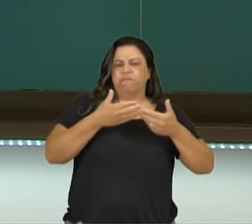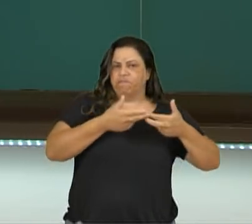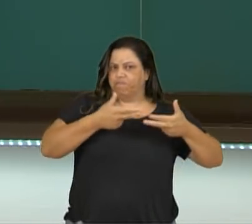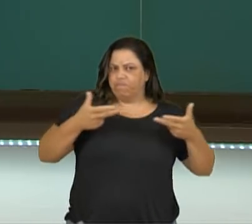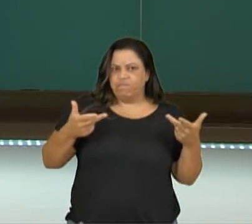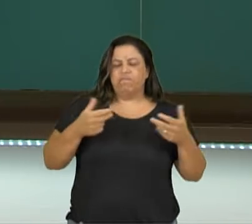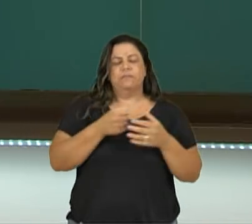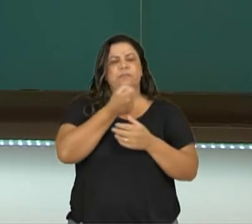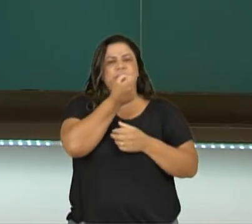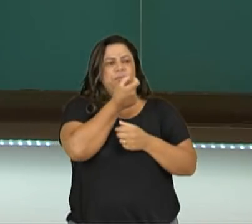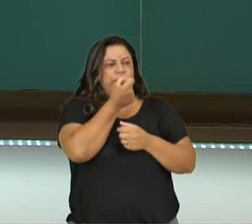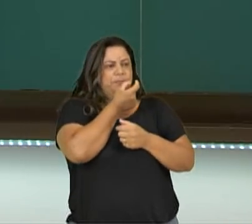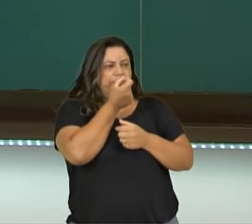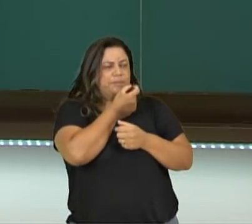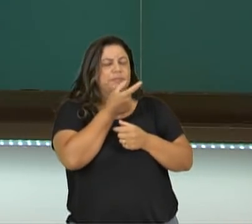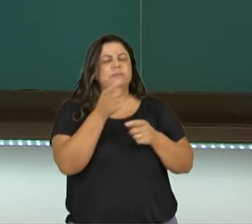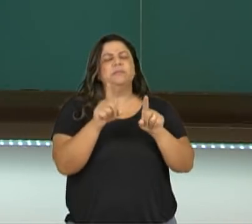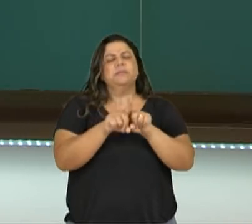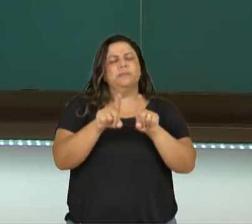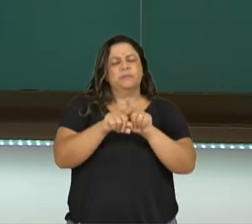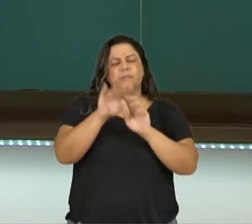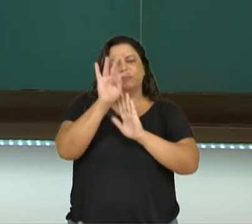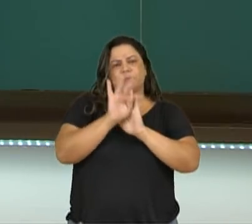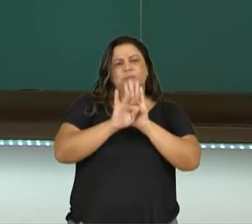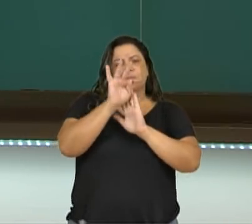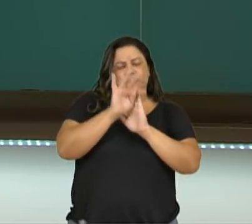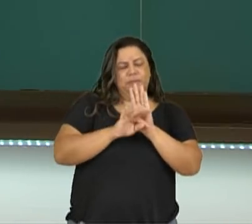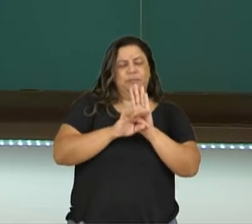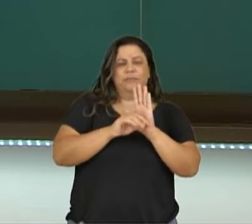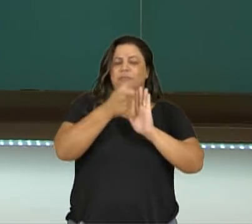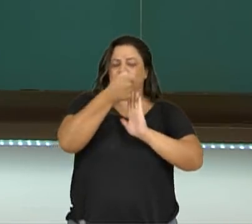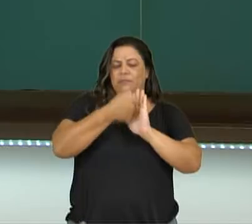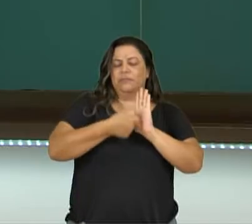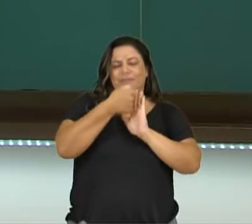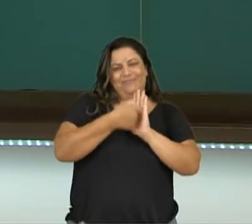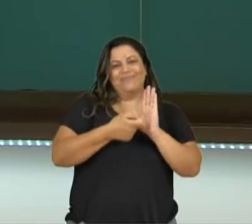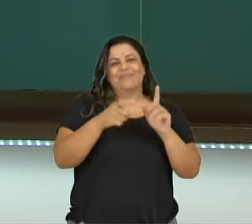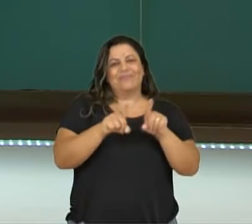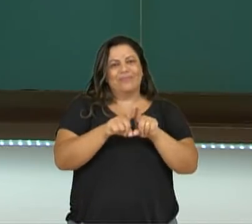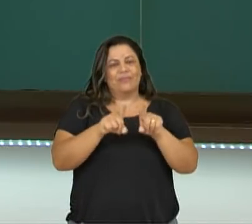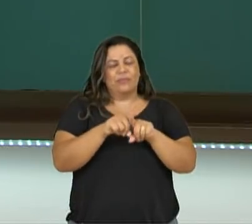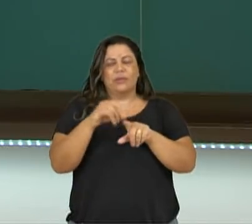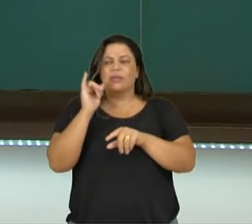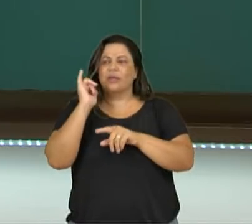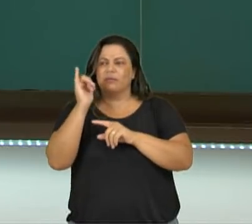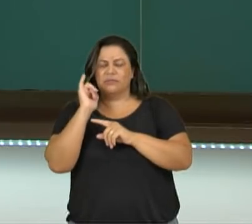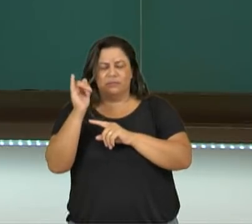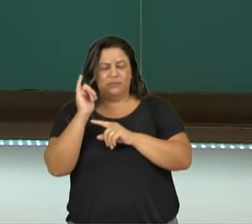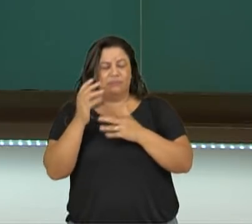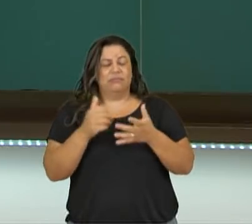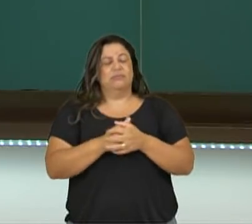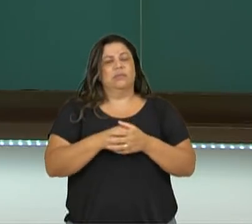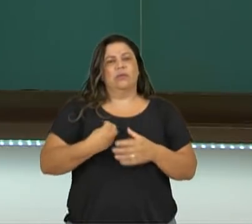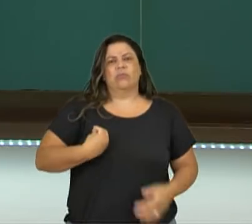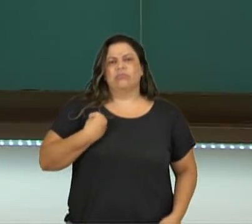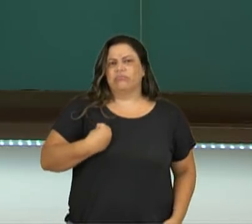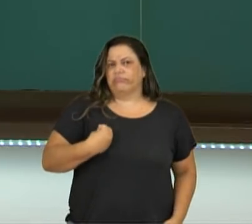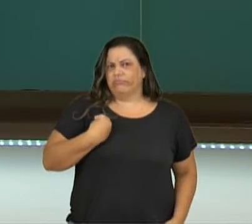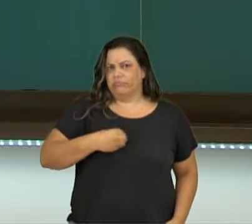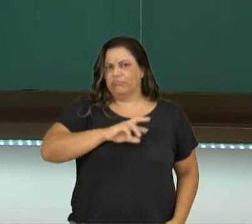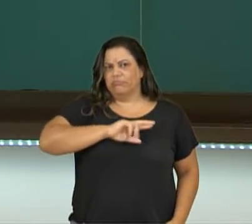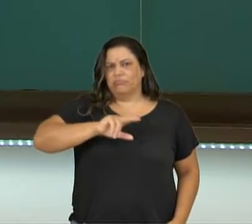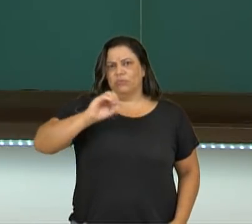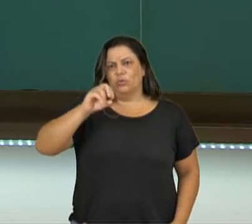quadrinhos, charges, ou por meio de texto escrito mesmo, né, esse narrador ele é o que nós chamamos de onisciente, ou